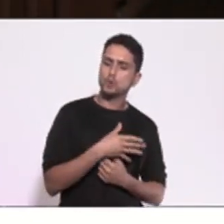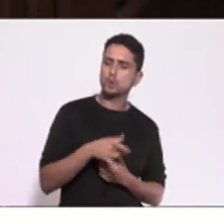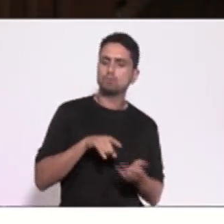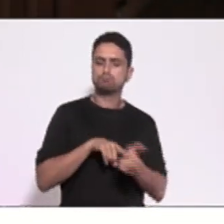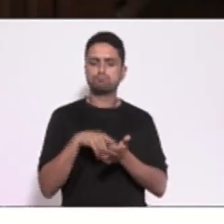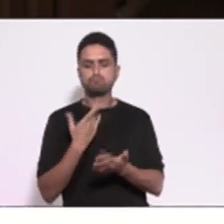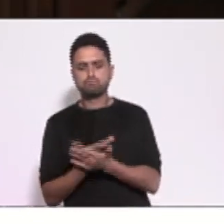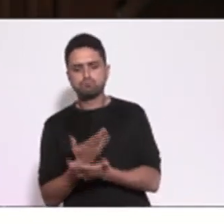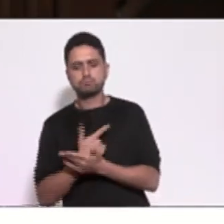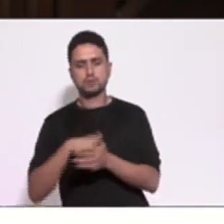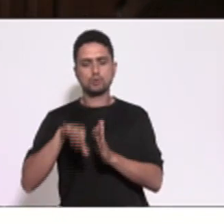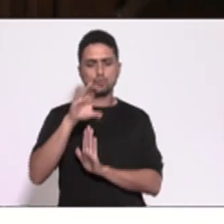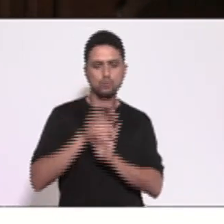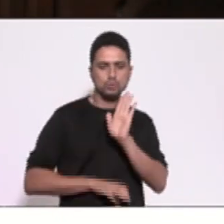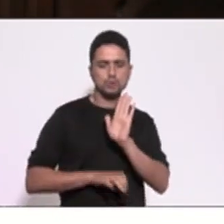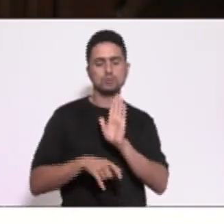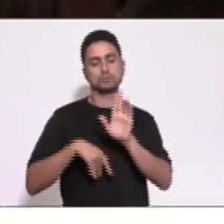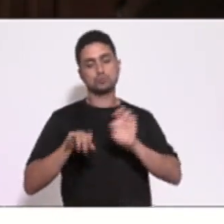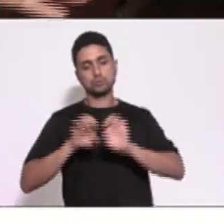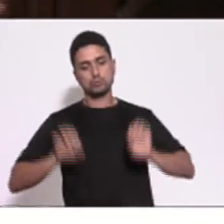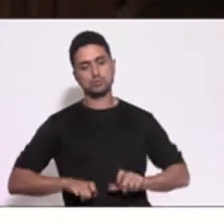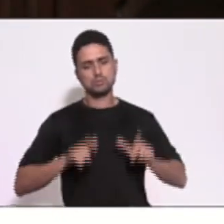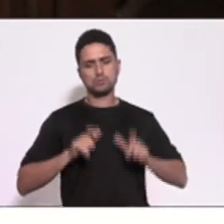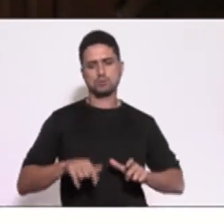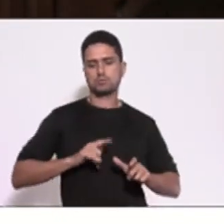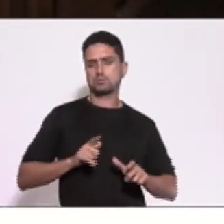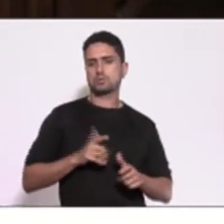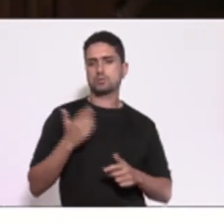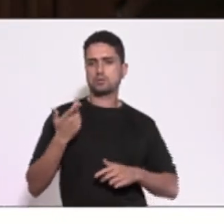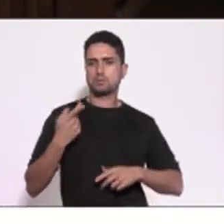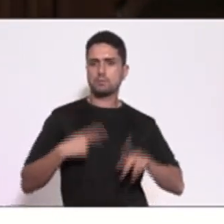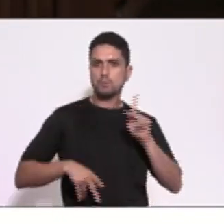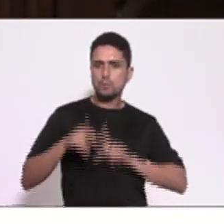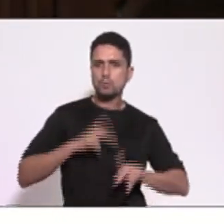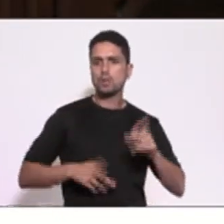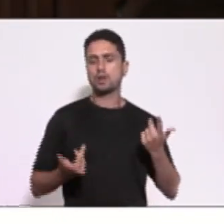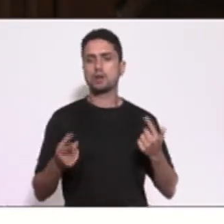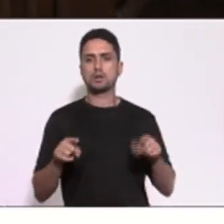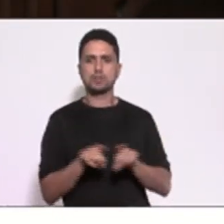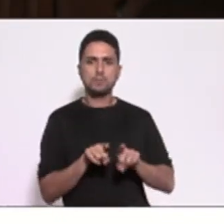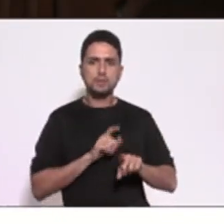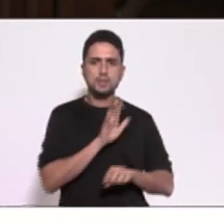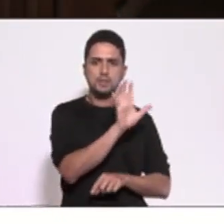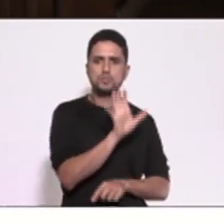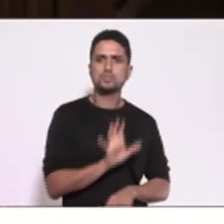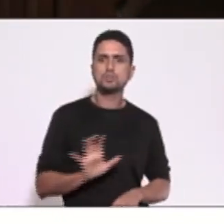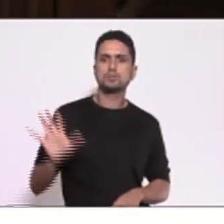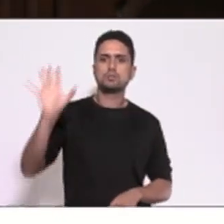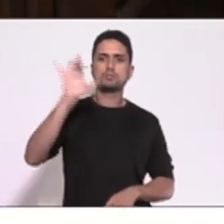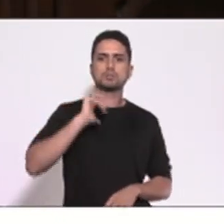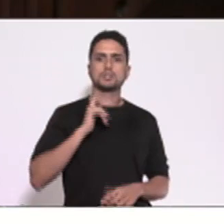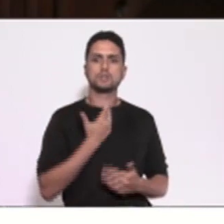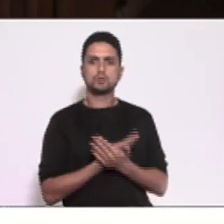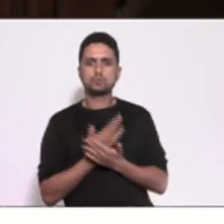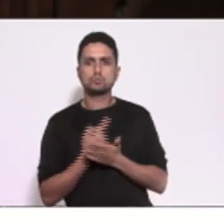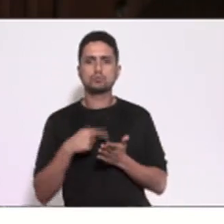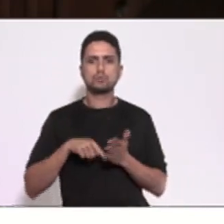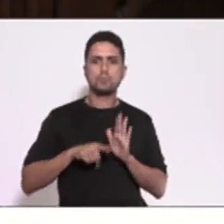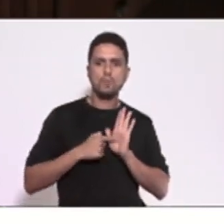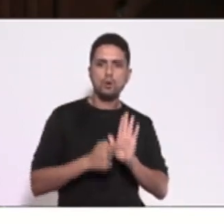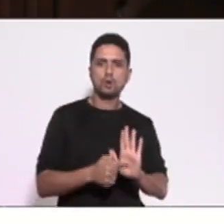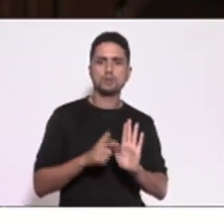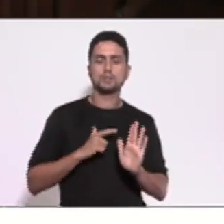dos currículos em diálogo com as culturas locais, com as culturas populares, com as particularidades regionais. Há estudos que mostram a necessidade